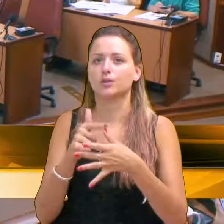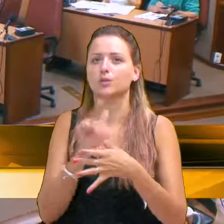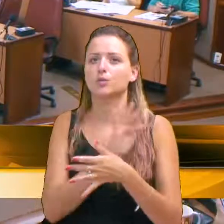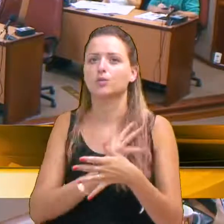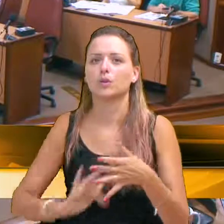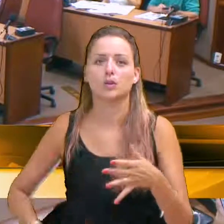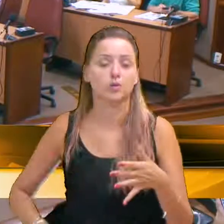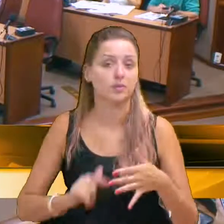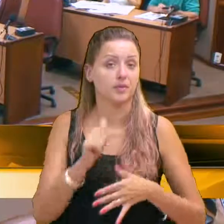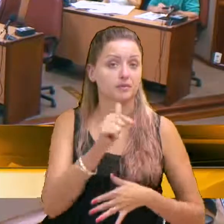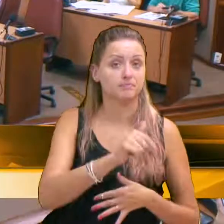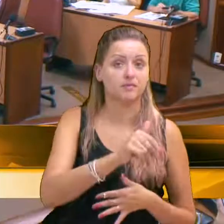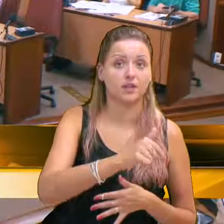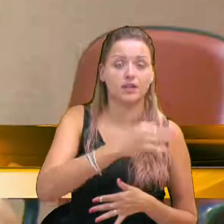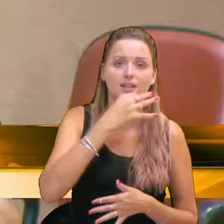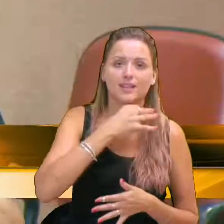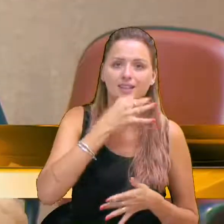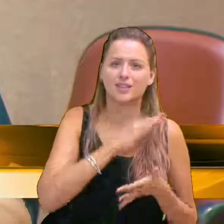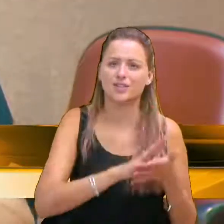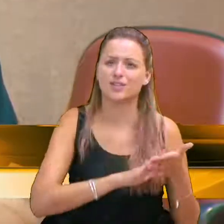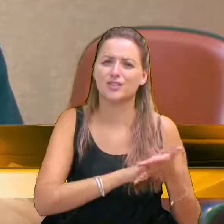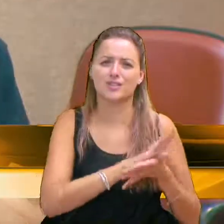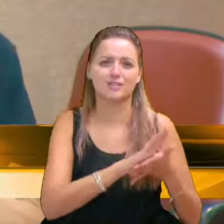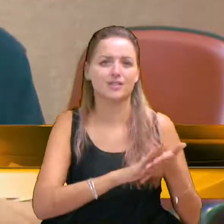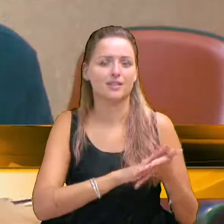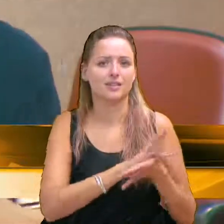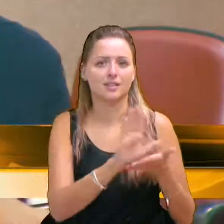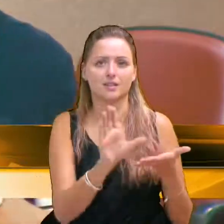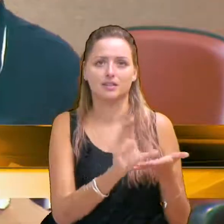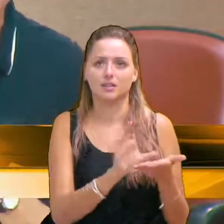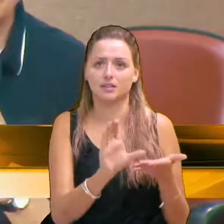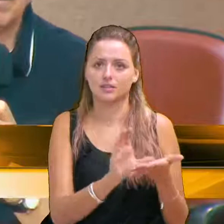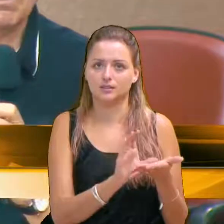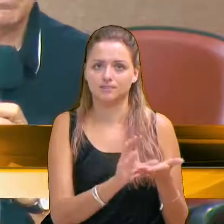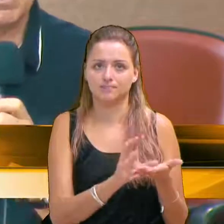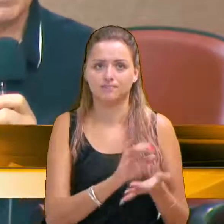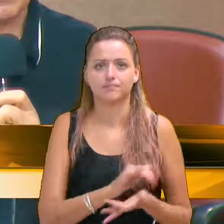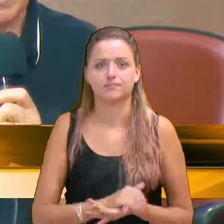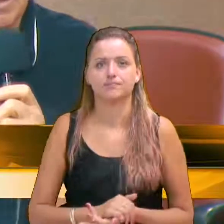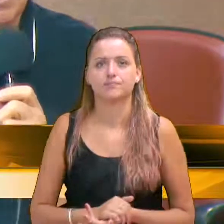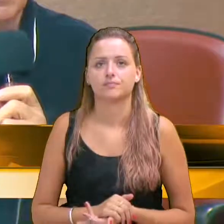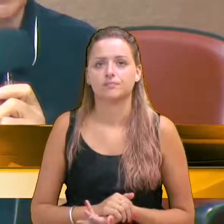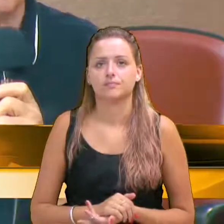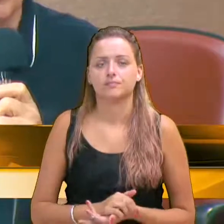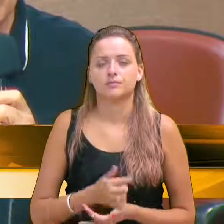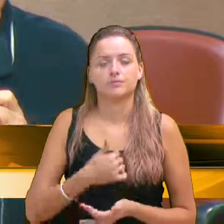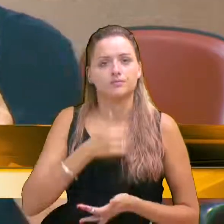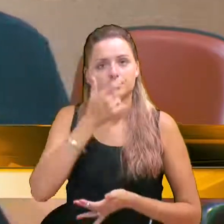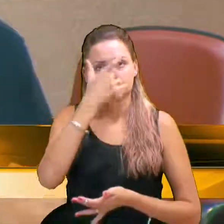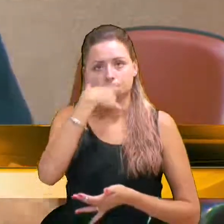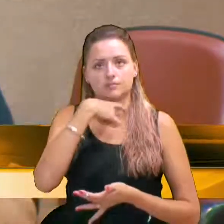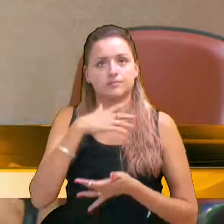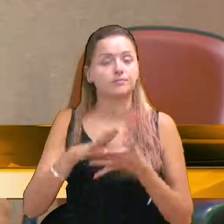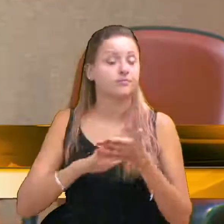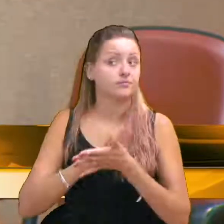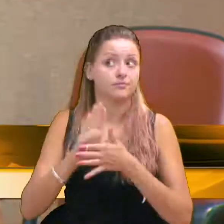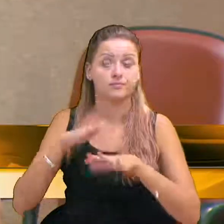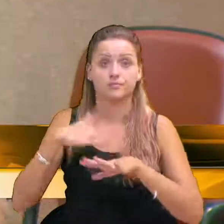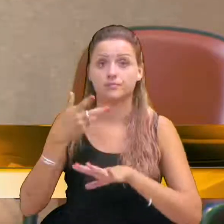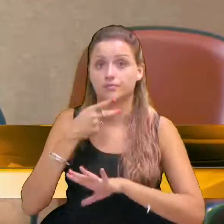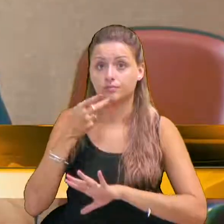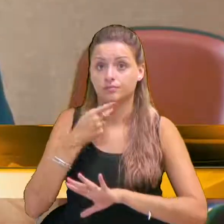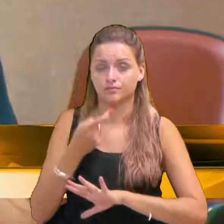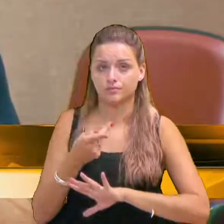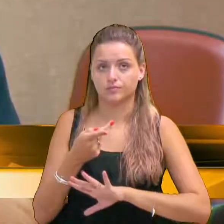e Caxias, nenhum evento confirmado no primeiro semestre. Então, acho que sem nenhum comentário a mais. Para aqueles